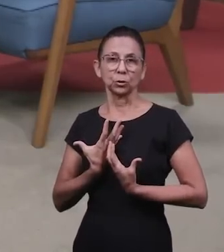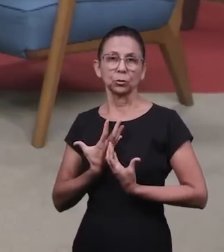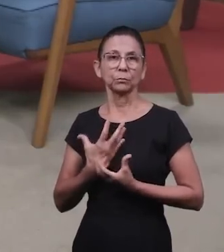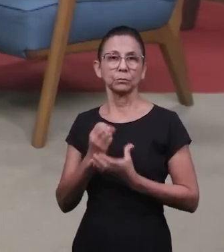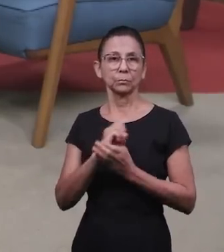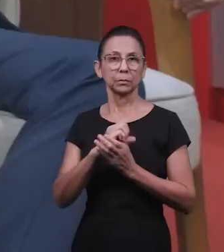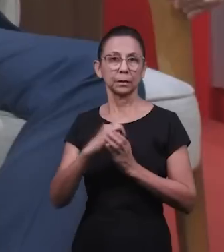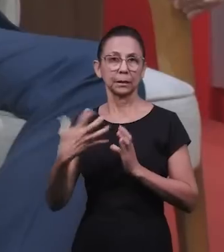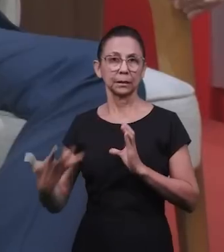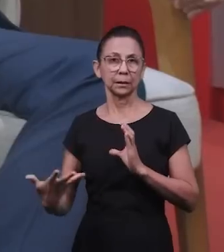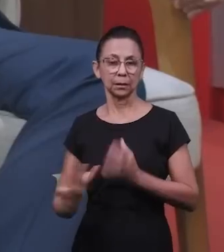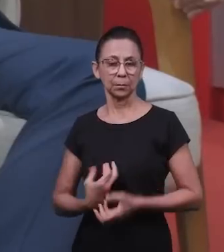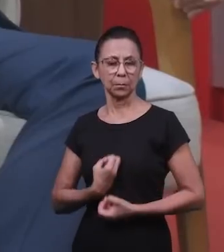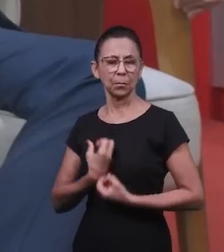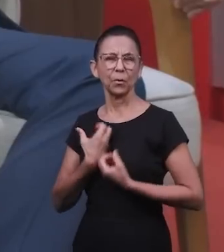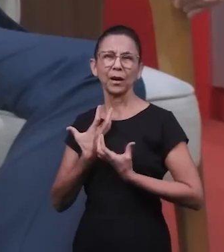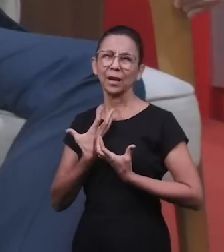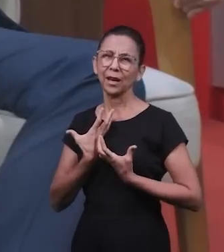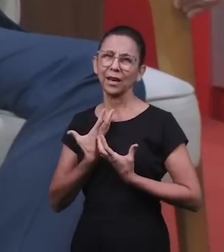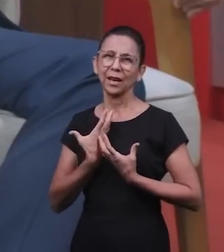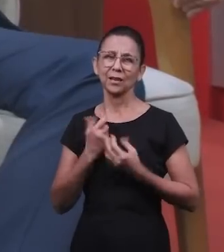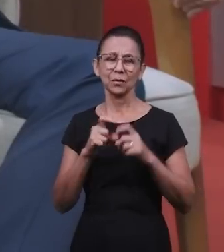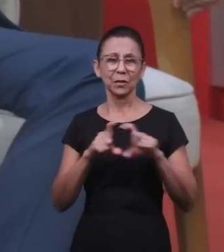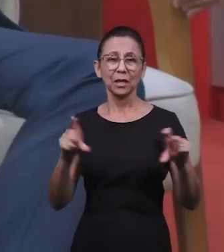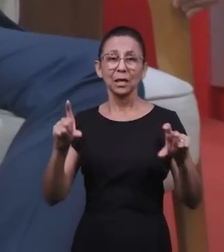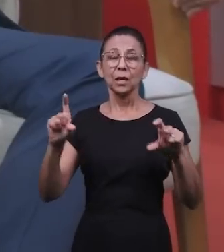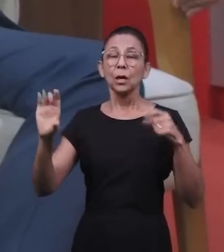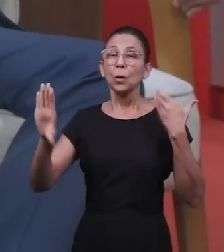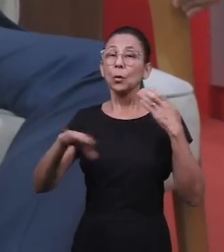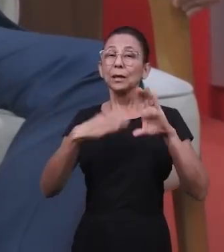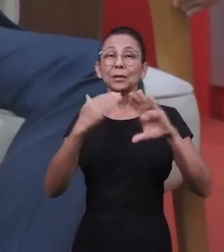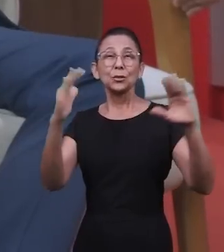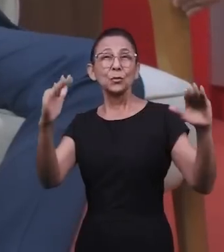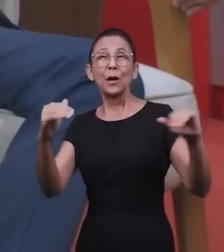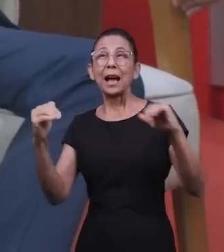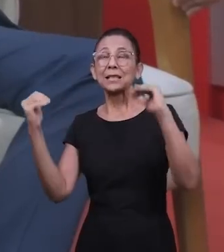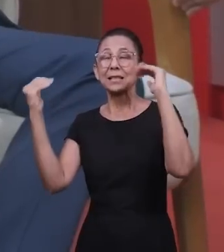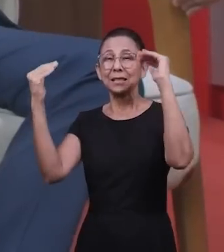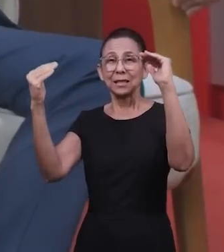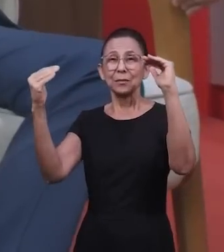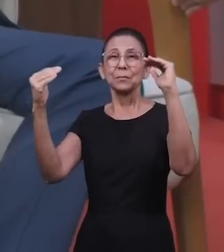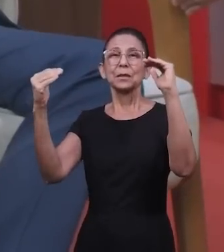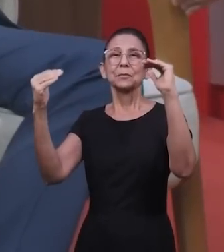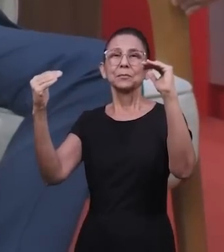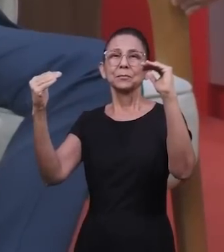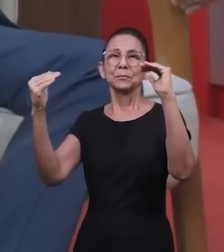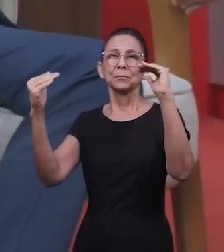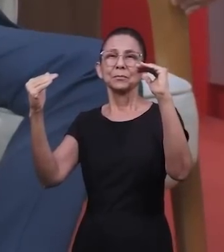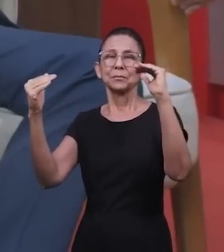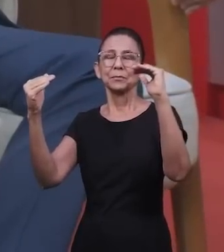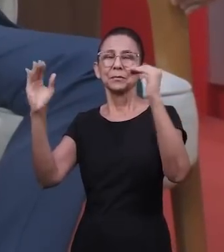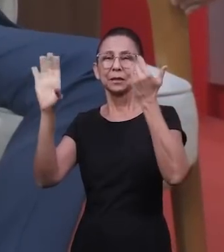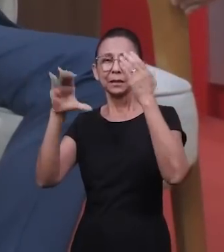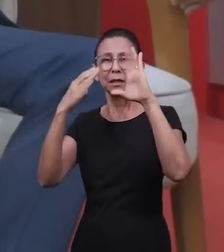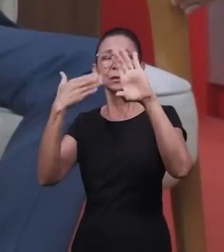poético, porque é uma frase poética, Cântico dos Cânticos, que é de Salomão. Mas